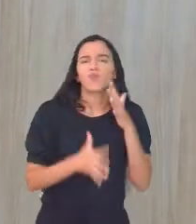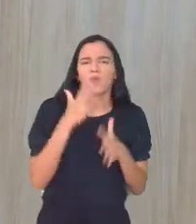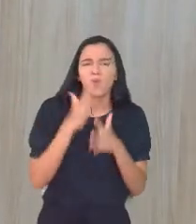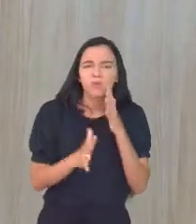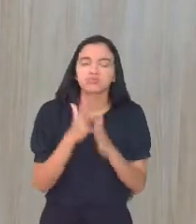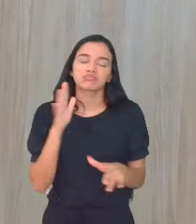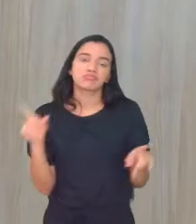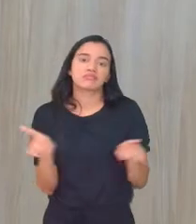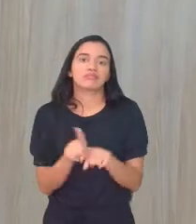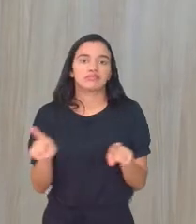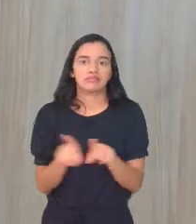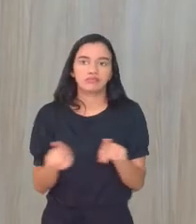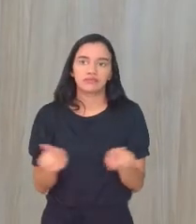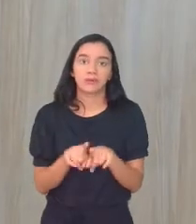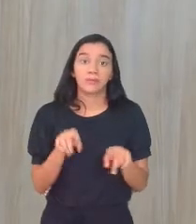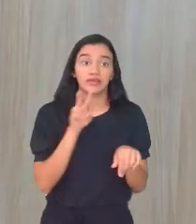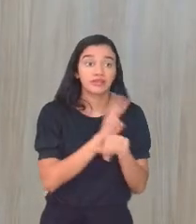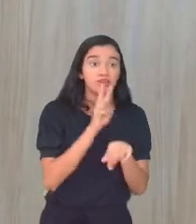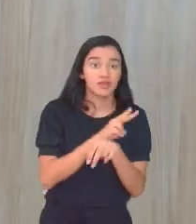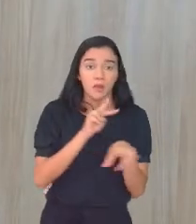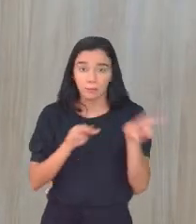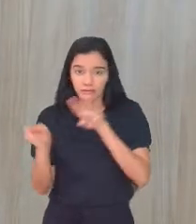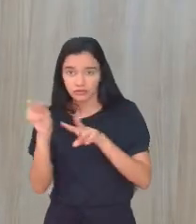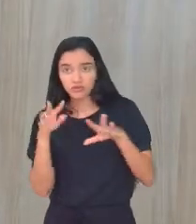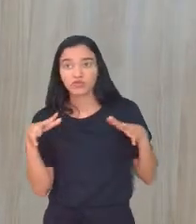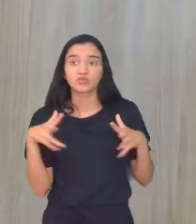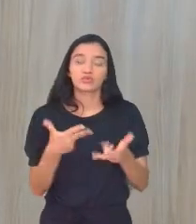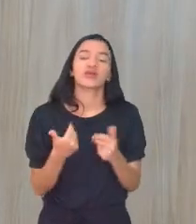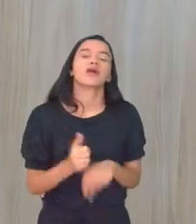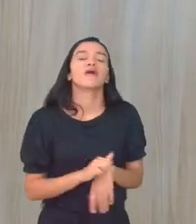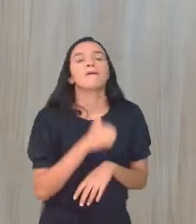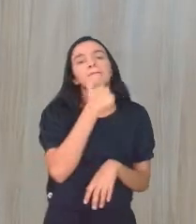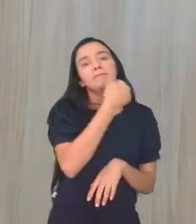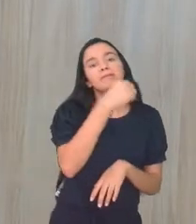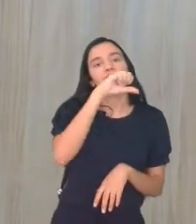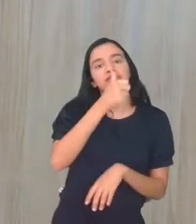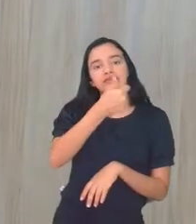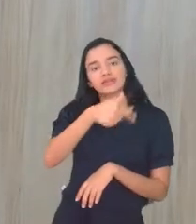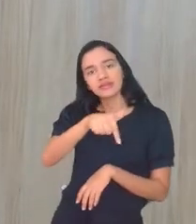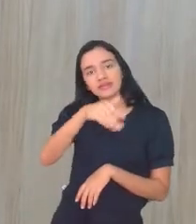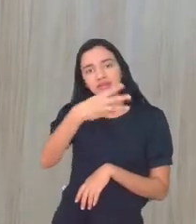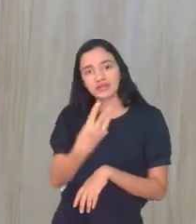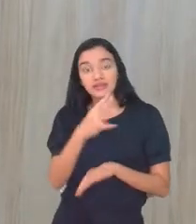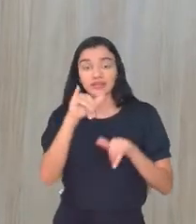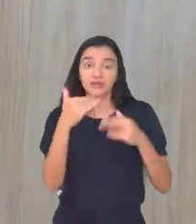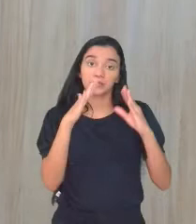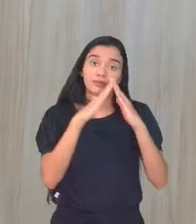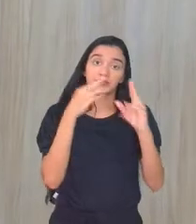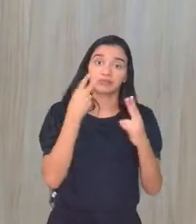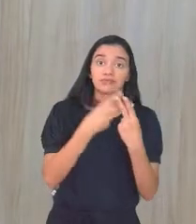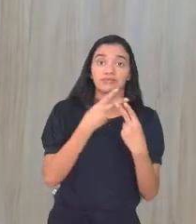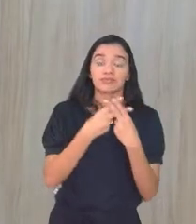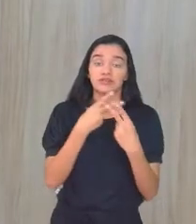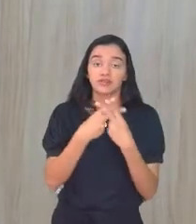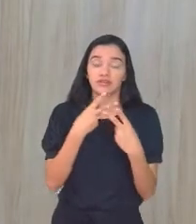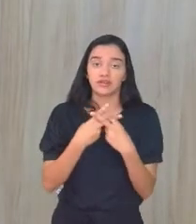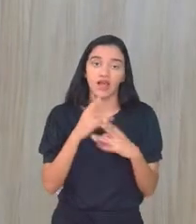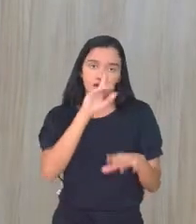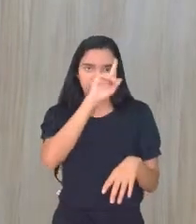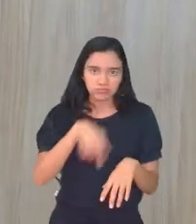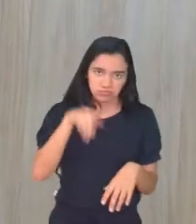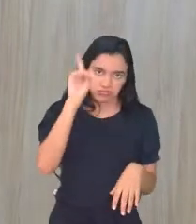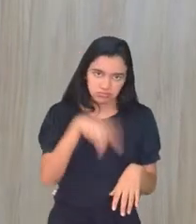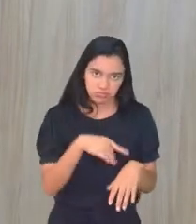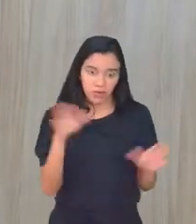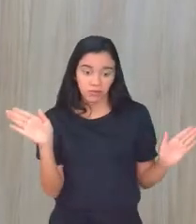assim eles fiscalizavam tudo. Aí, veja, em 1973, o presídio, né, foi desativado.